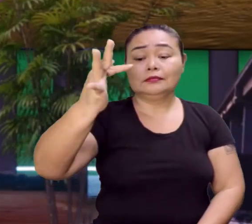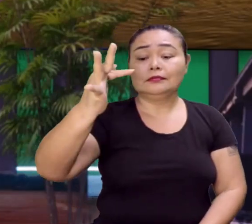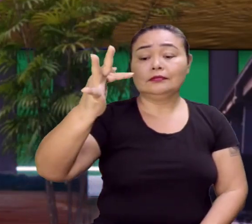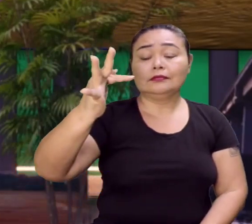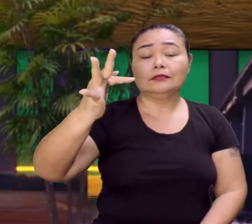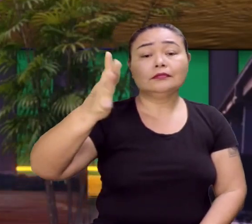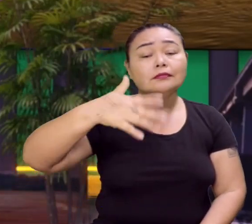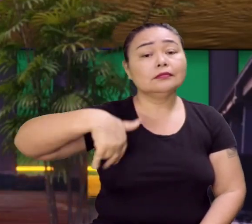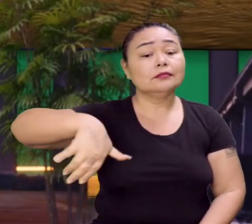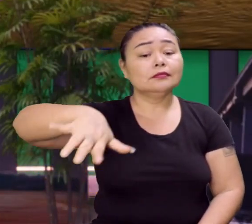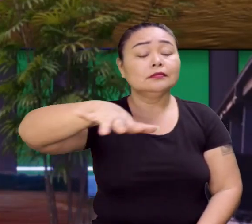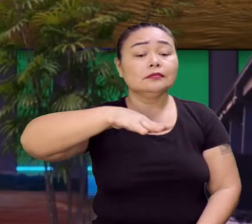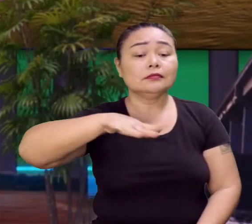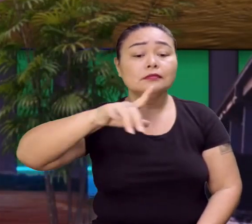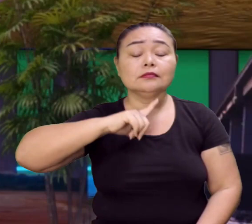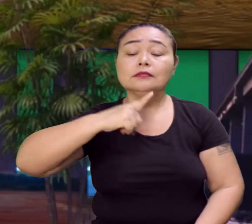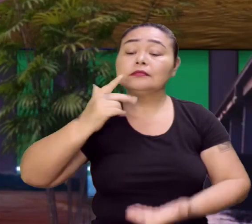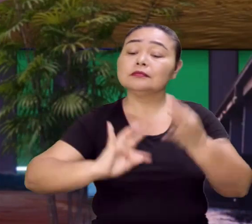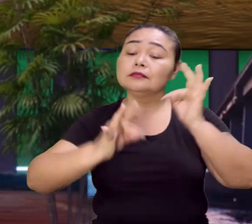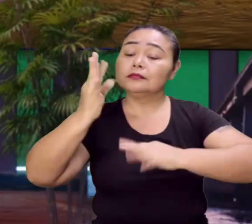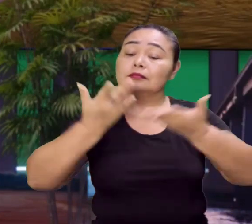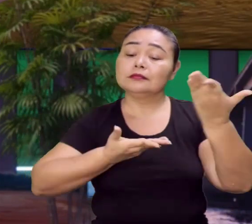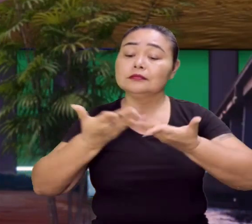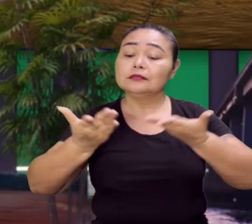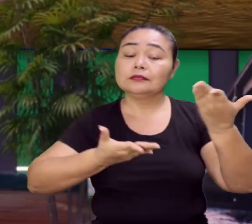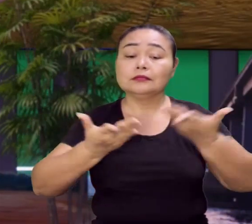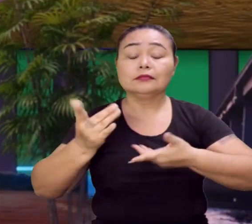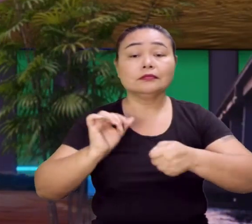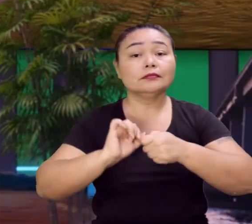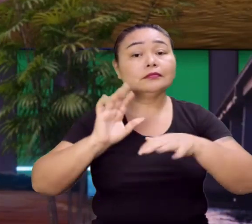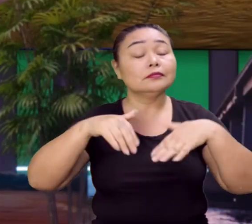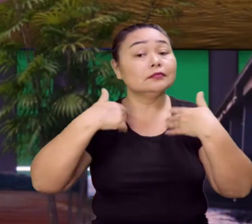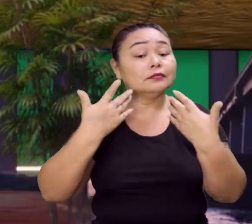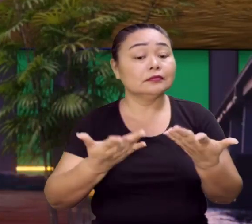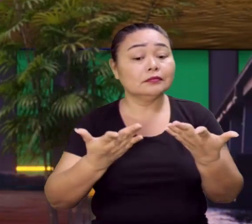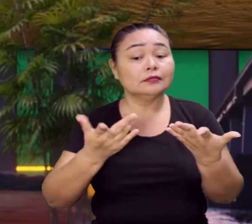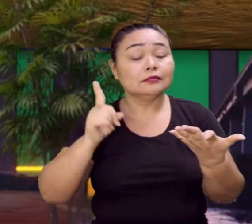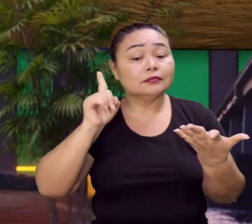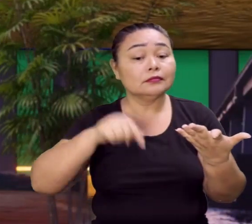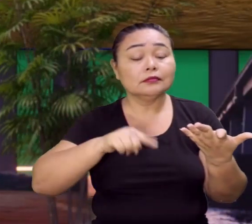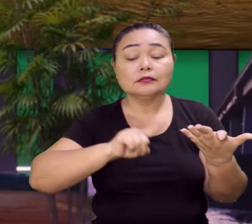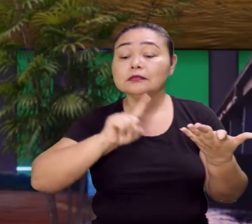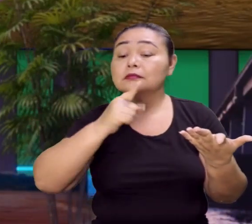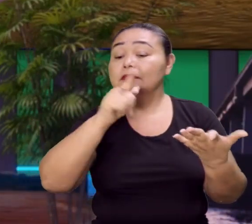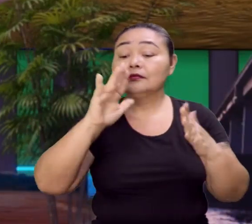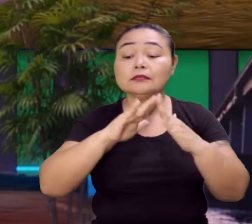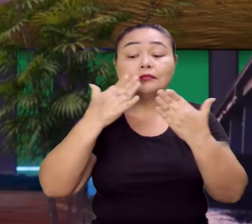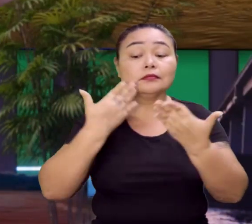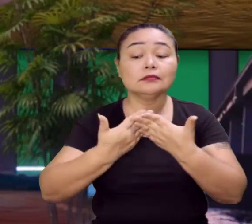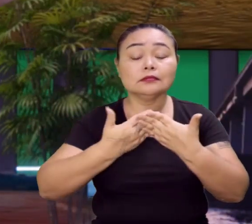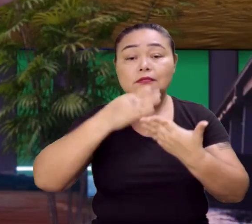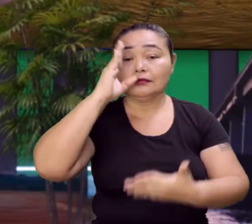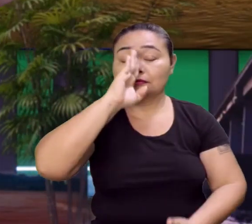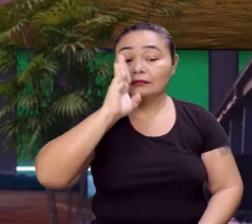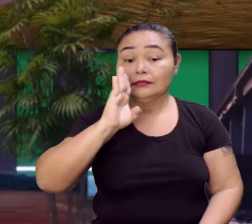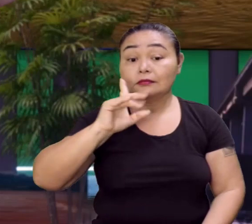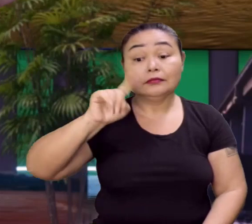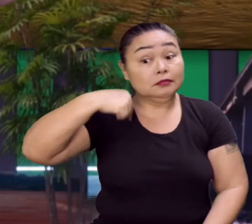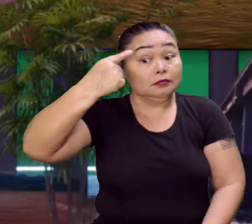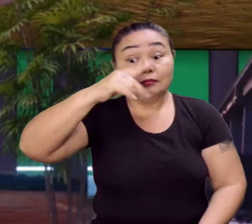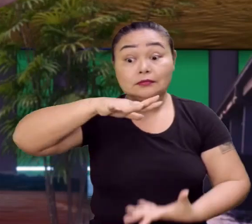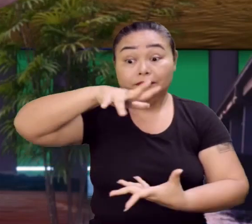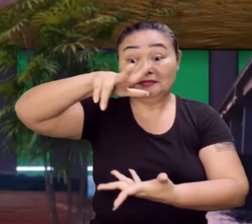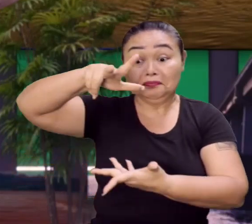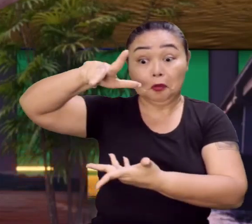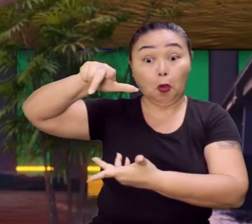certeza. As aulas da mediação tecnológica não deixam nada a desejar. Exatamente. A nenhuma escola do Brasil. Com certeza. Quiçá no